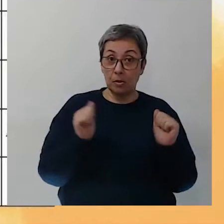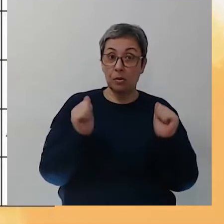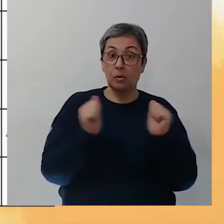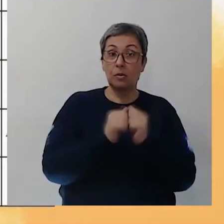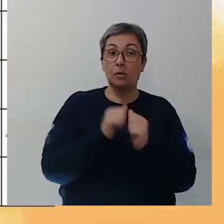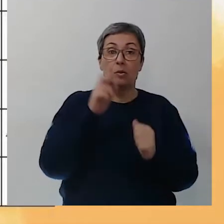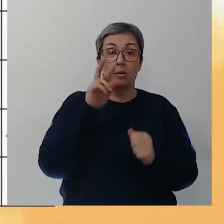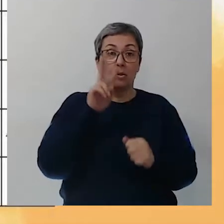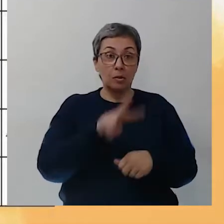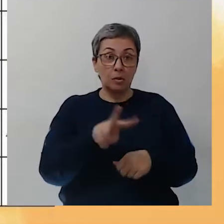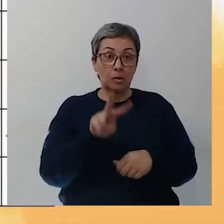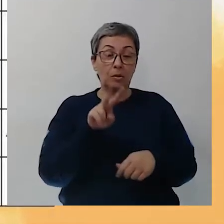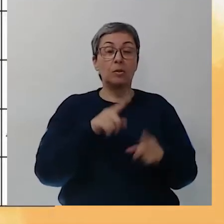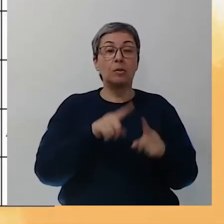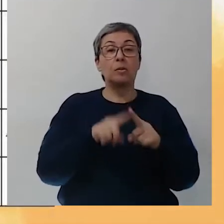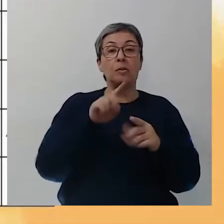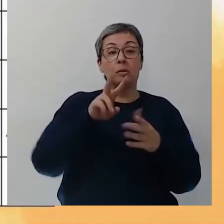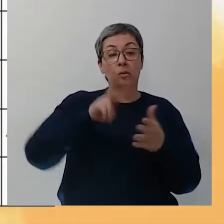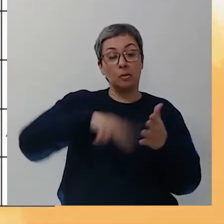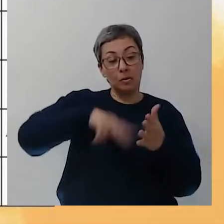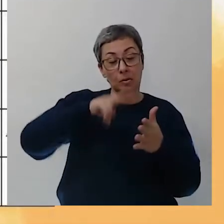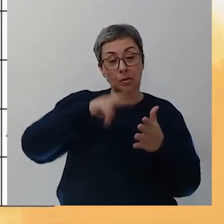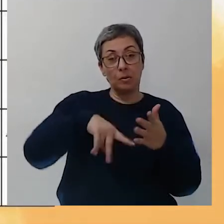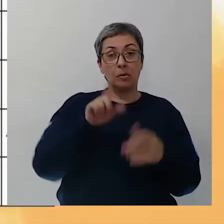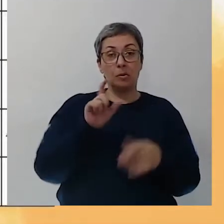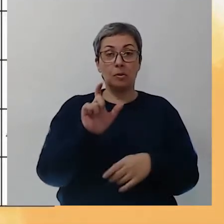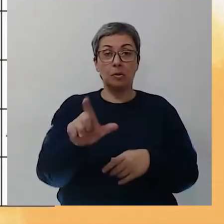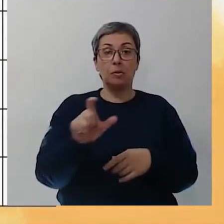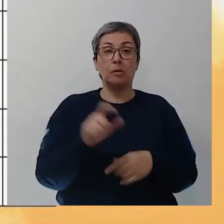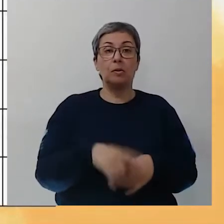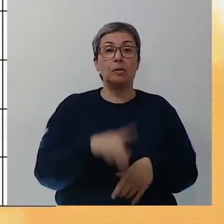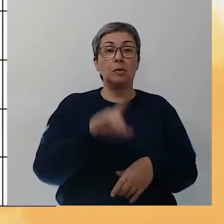juntos e juntas ler essas palavras que estão formando aí, ó.